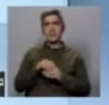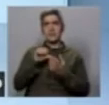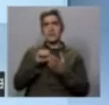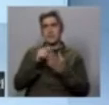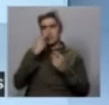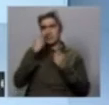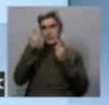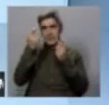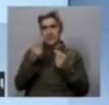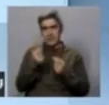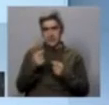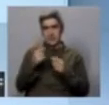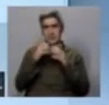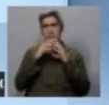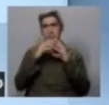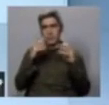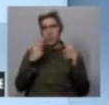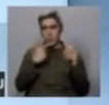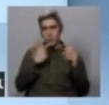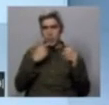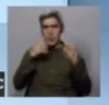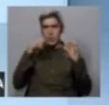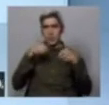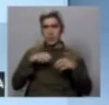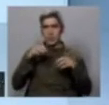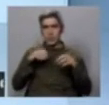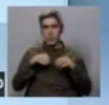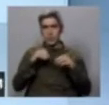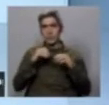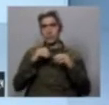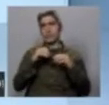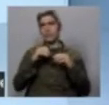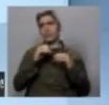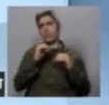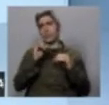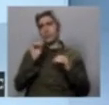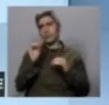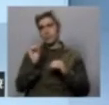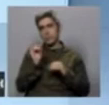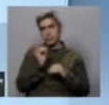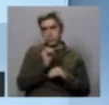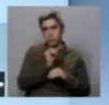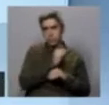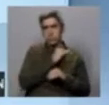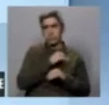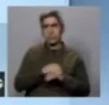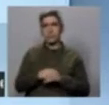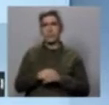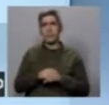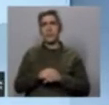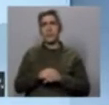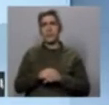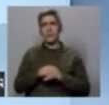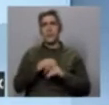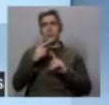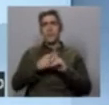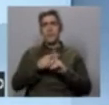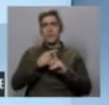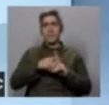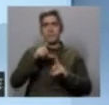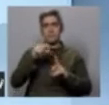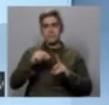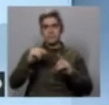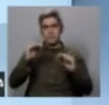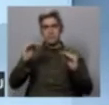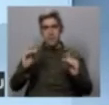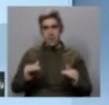céu muito nublado, períodos de chuva a estenderem-se do litoral depois para as regiões do interior. Vamos ter temperaturas também aqui